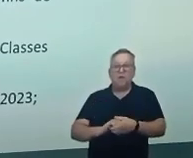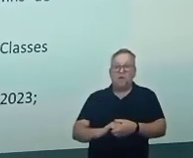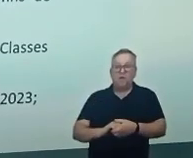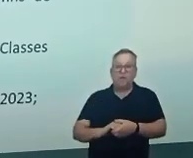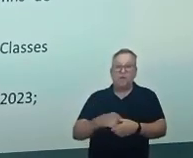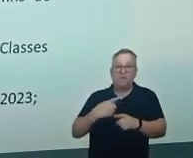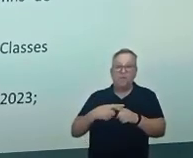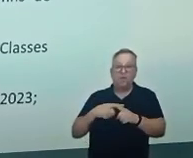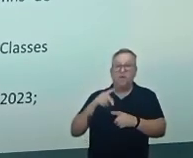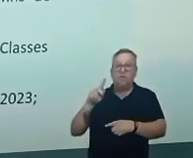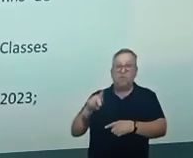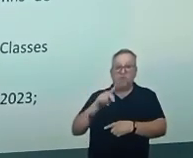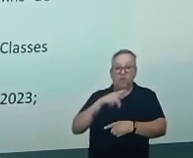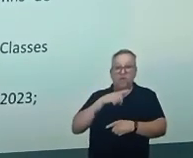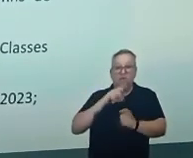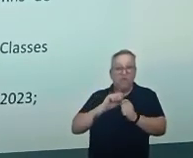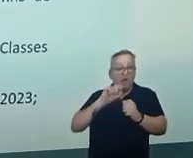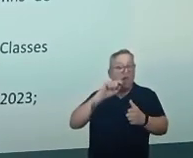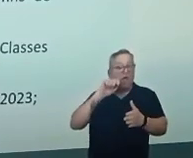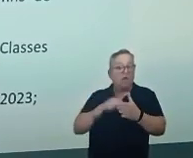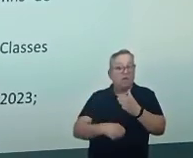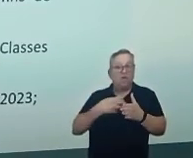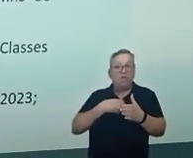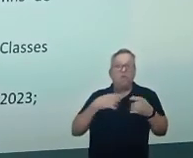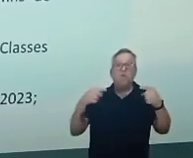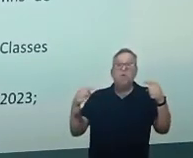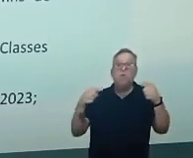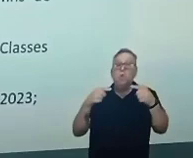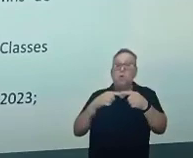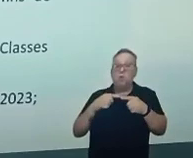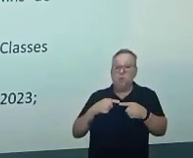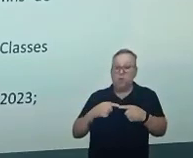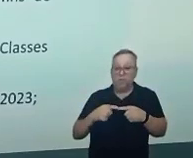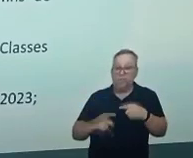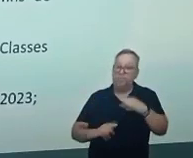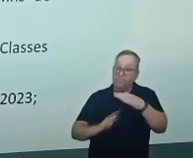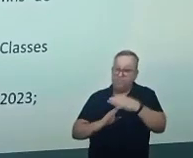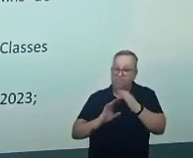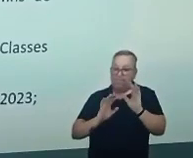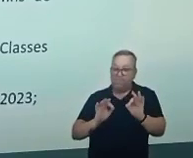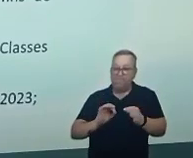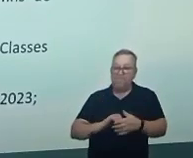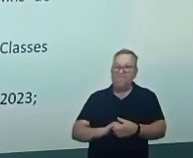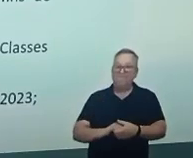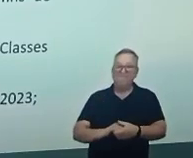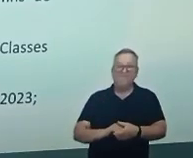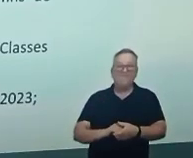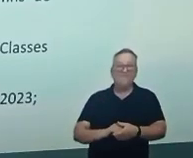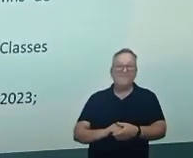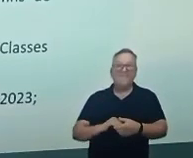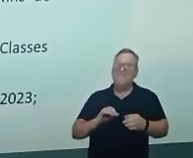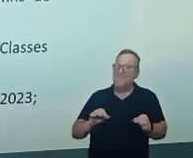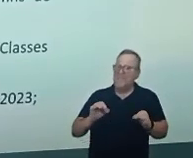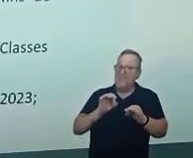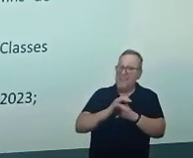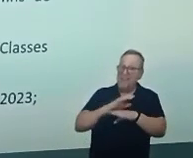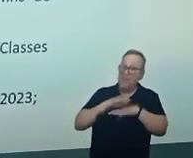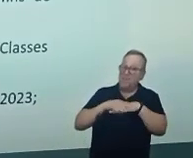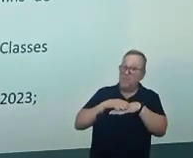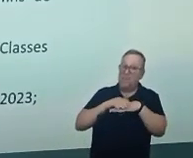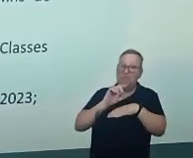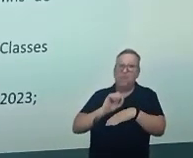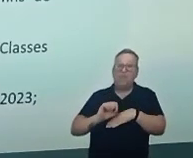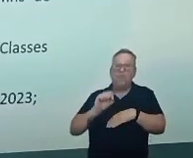para que o docente possa finalizar a inscrição de forma adequada dentro do prazo. Feito isso, a gente vai conversar um pouquinho sobre